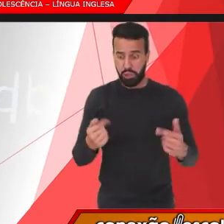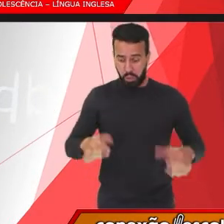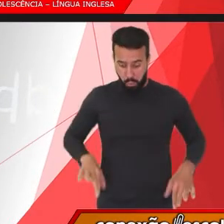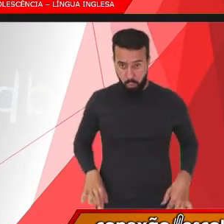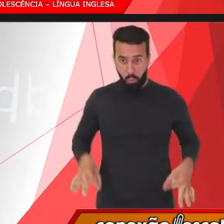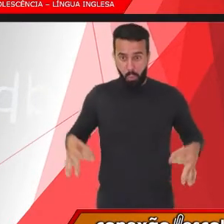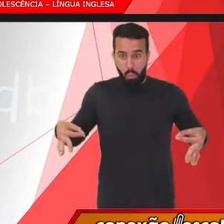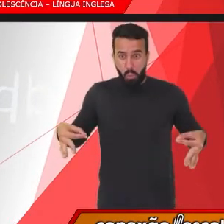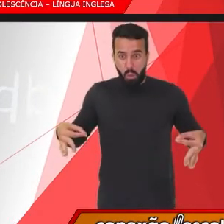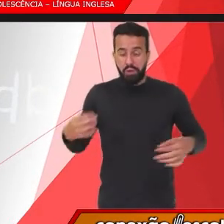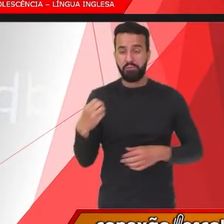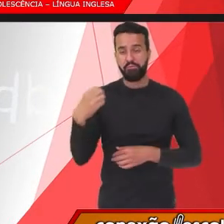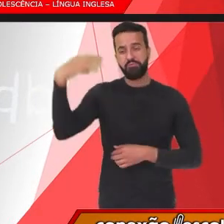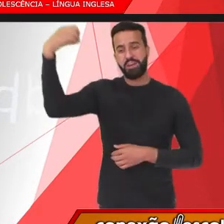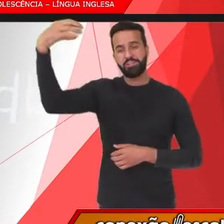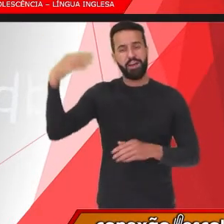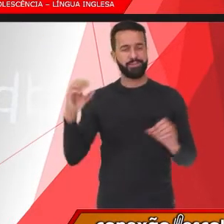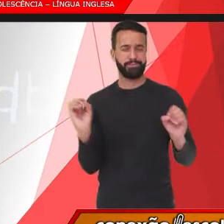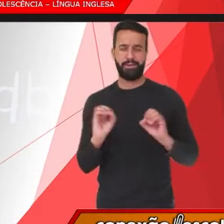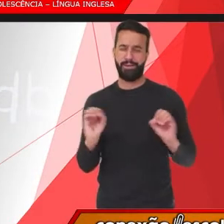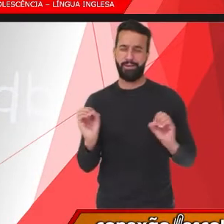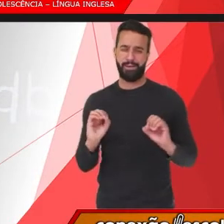é algo diferente, né?